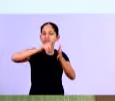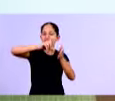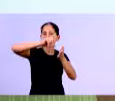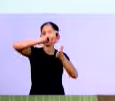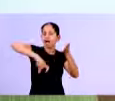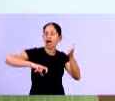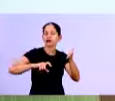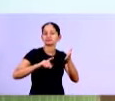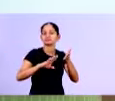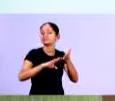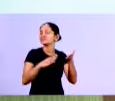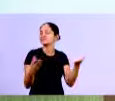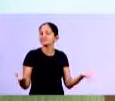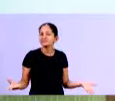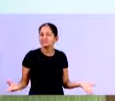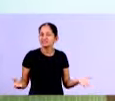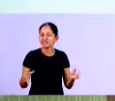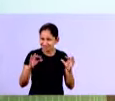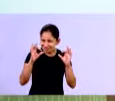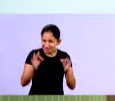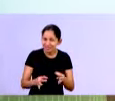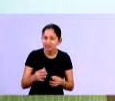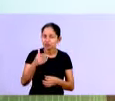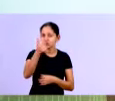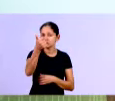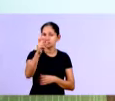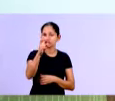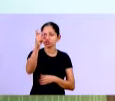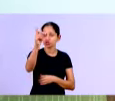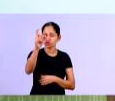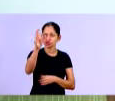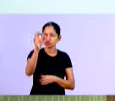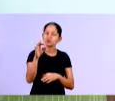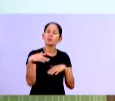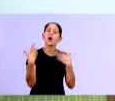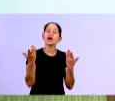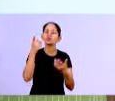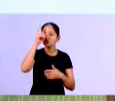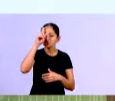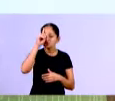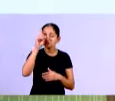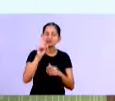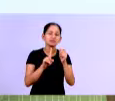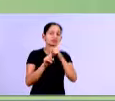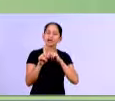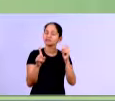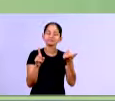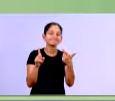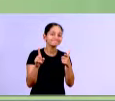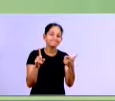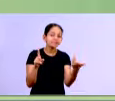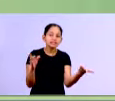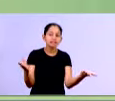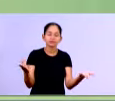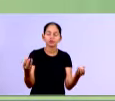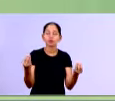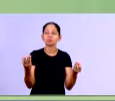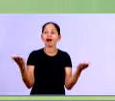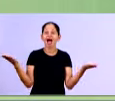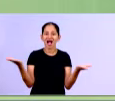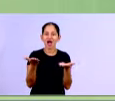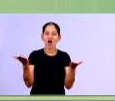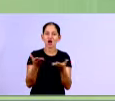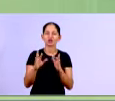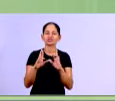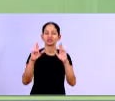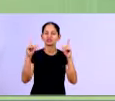seja, foi calculado proporcional para aqueles 15 dias a taxa. São essas situações que nós vamos ver agora, ok? Ou seja,